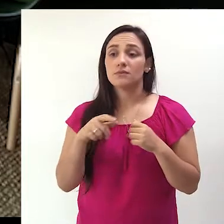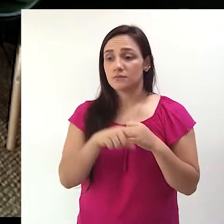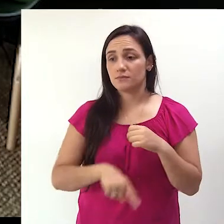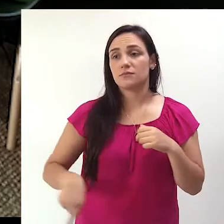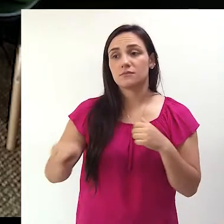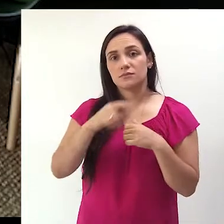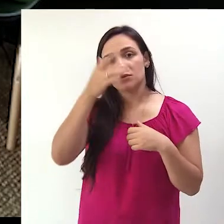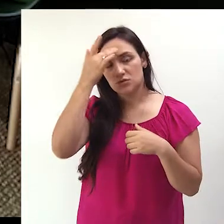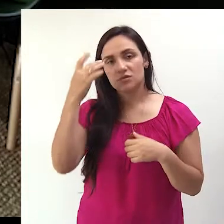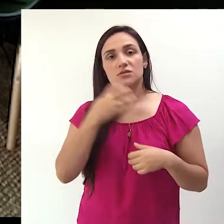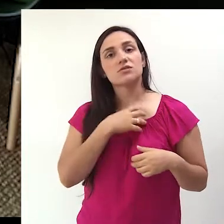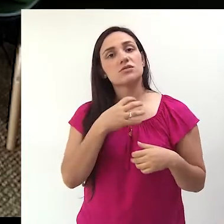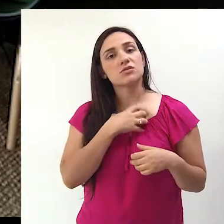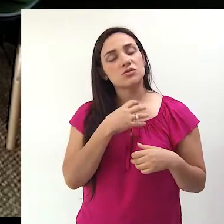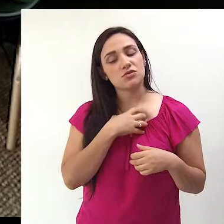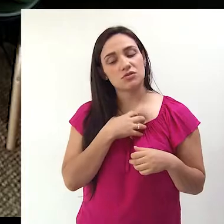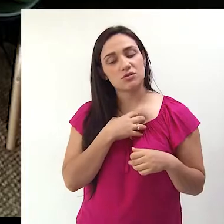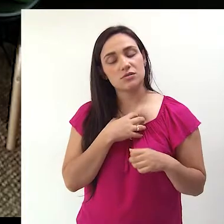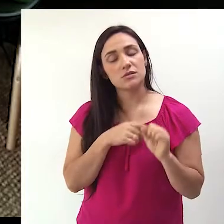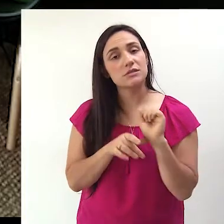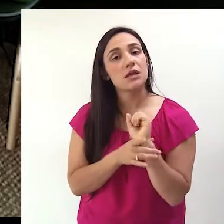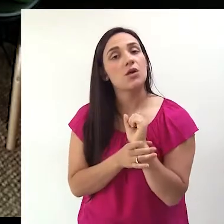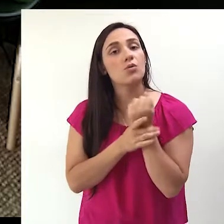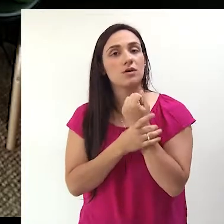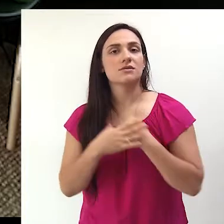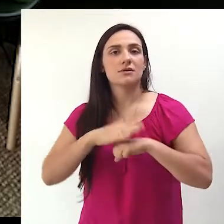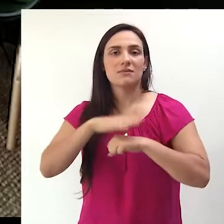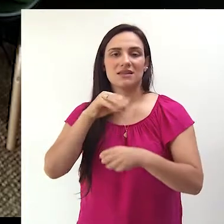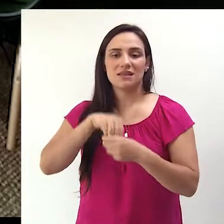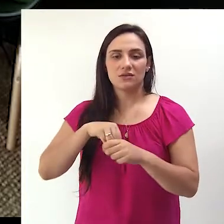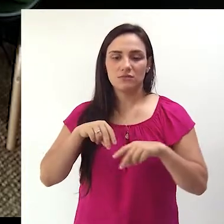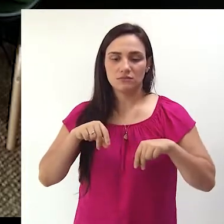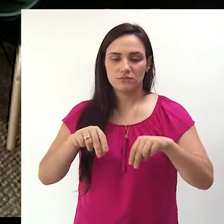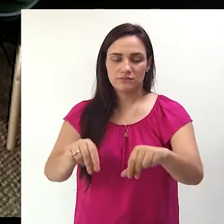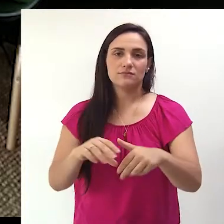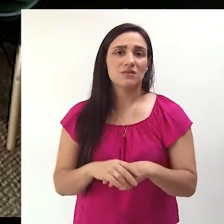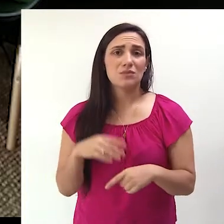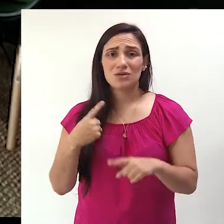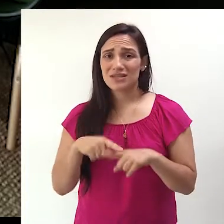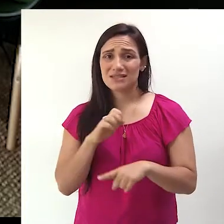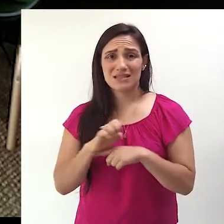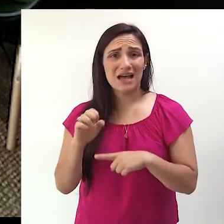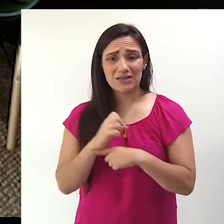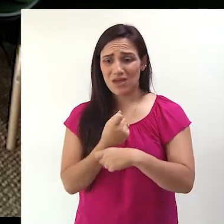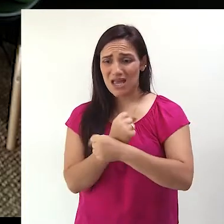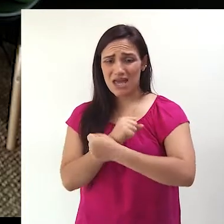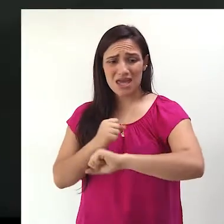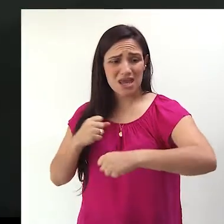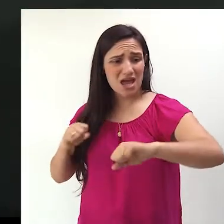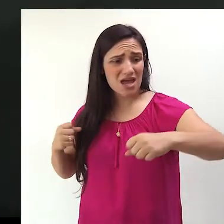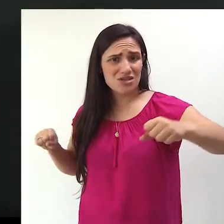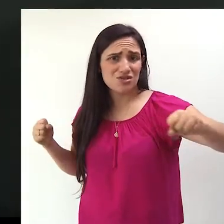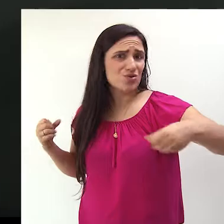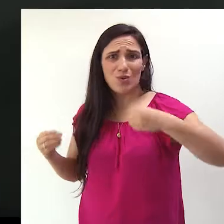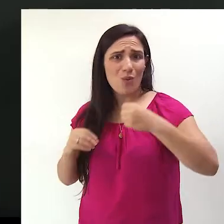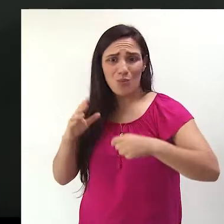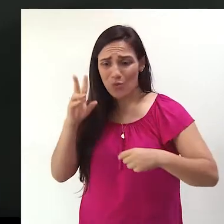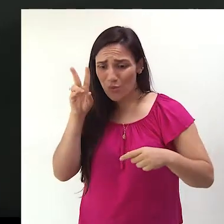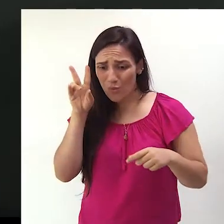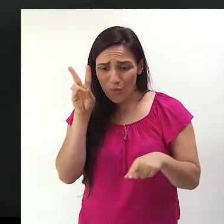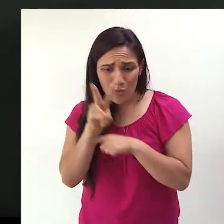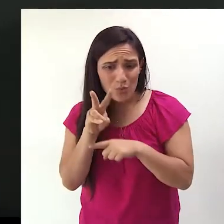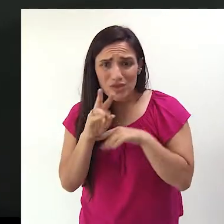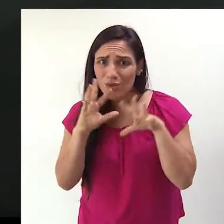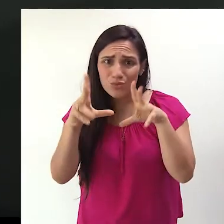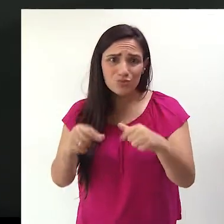para a sua propriedade rural. Nós temos, né, o nosso estado é imenso, então as propriedades também